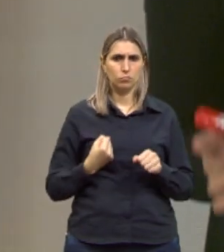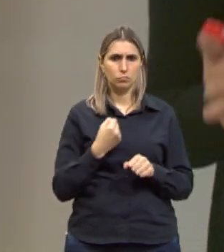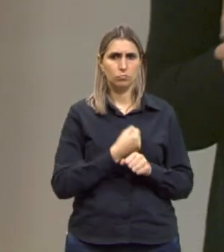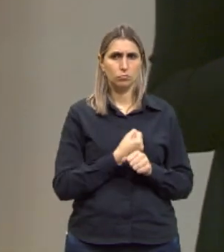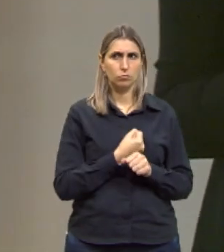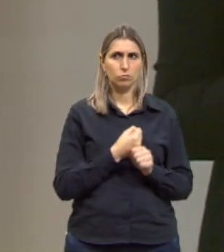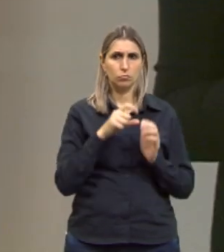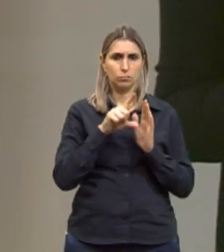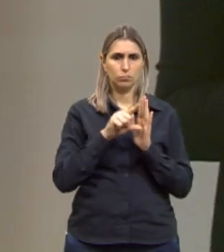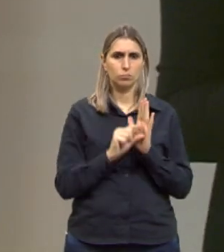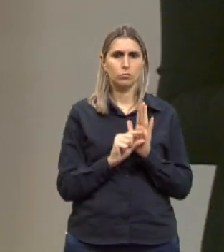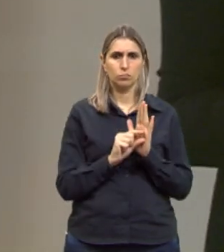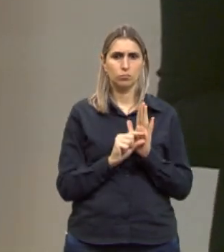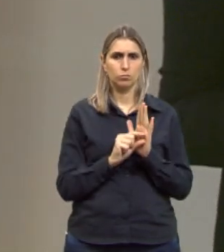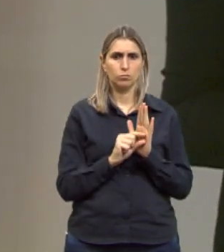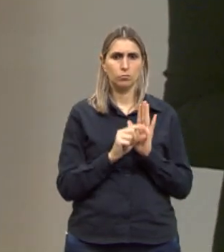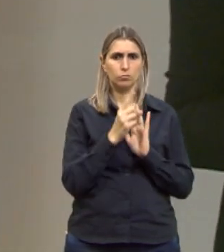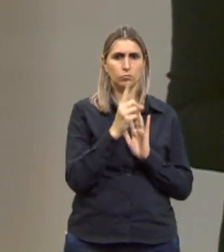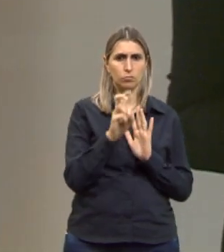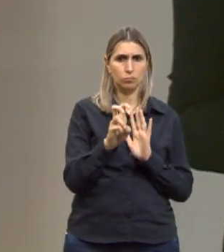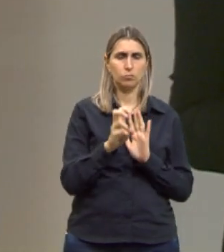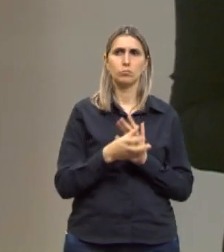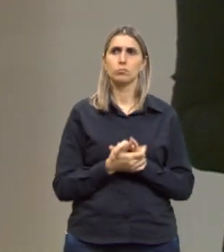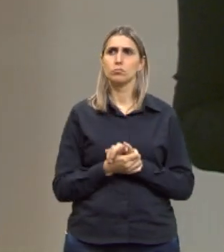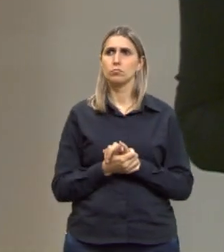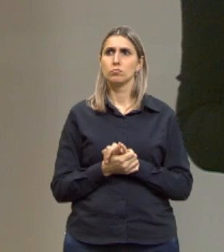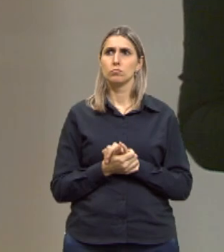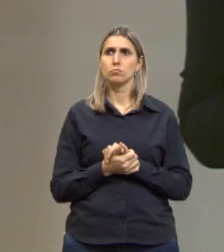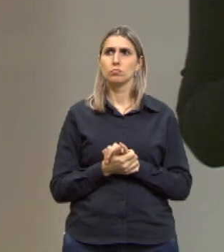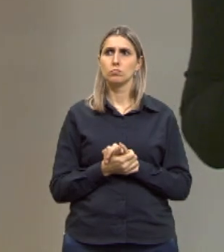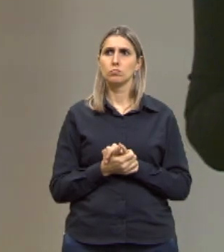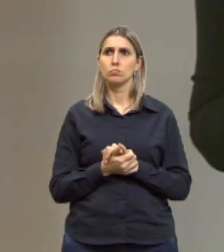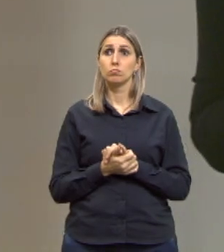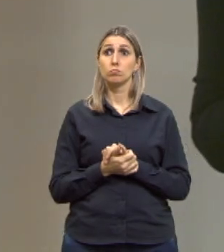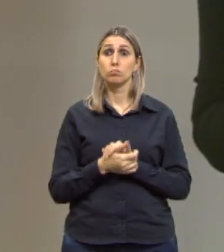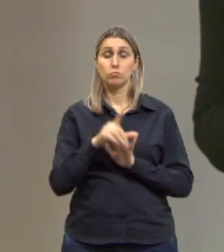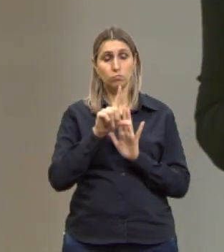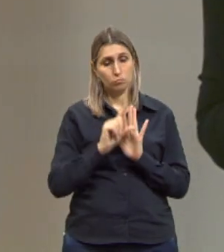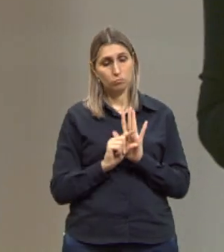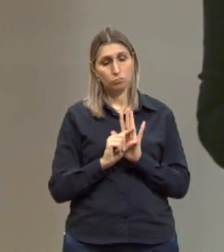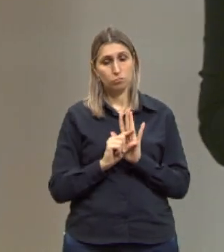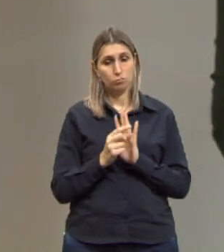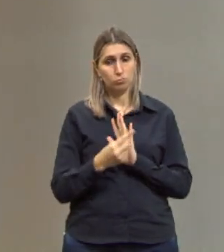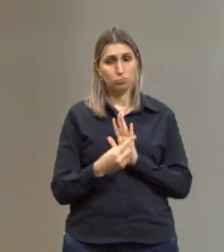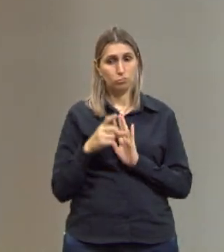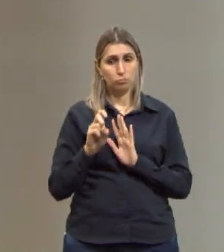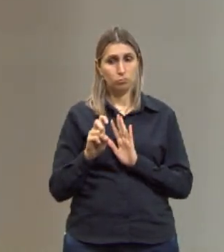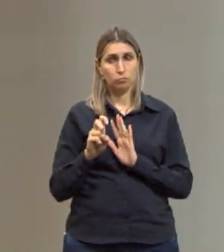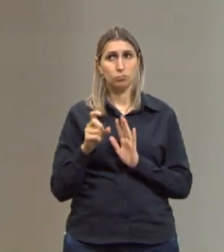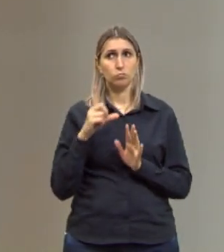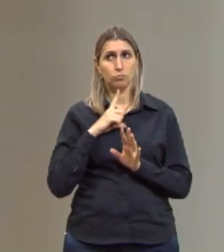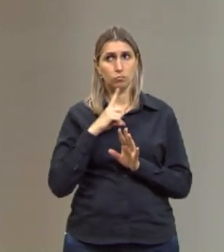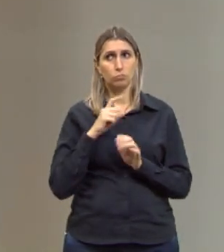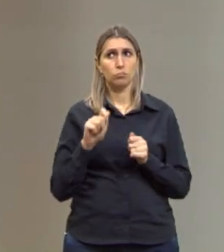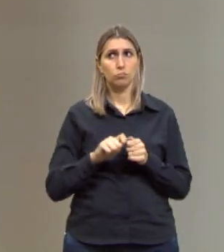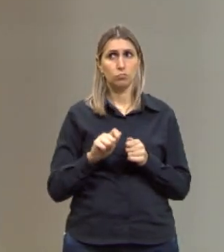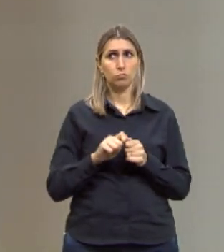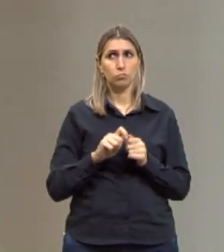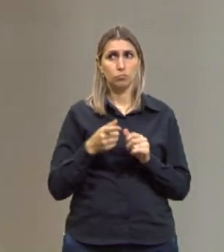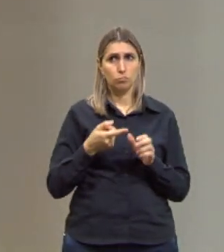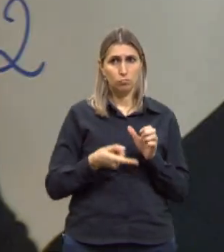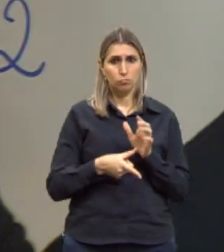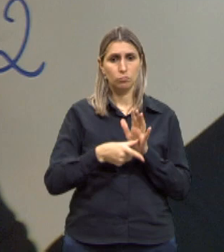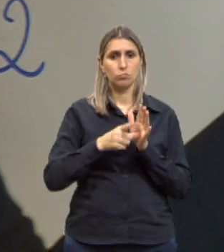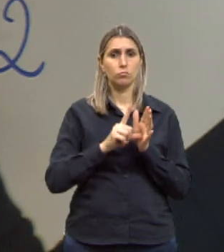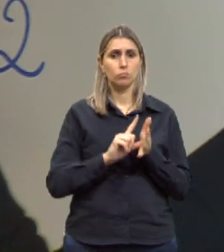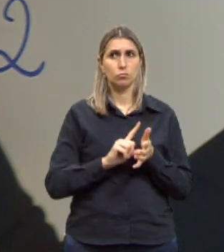seja menor do que 15, certo? E menor do que 15, eu tenho que ir lá para o outro